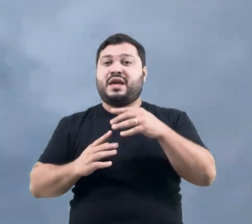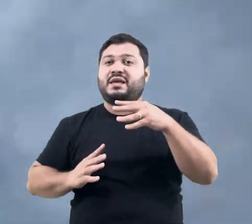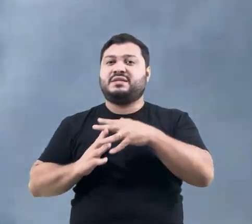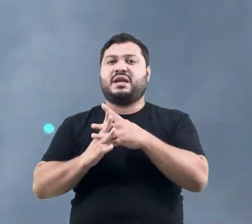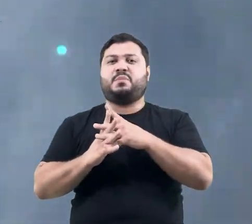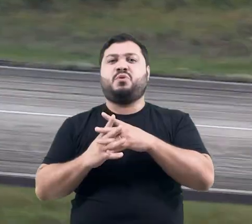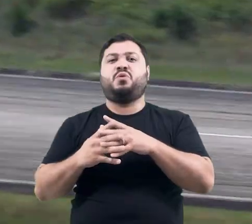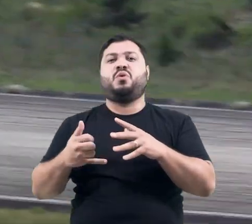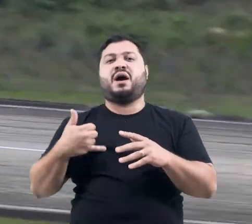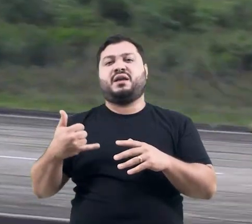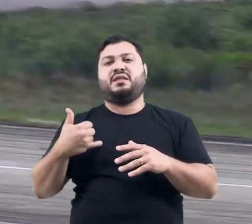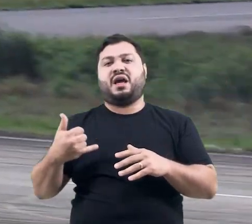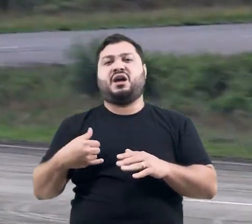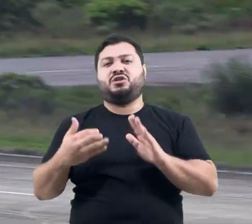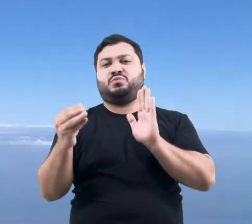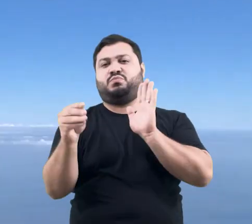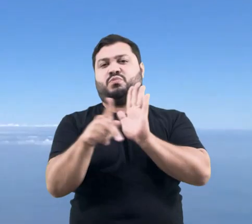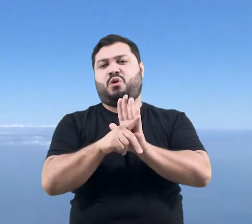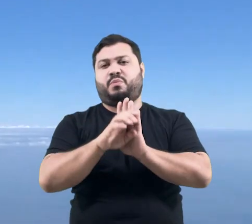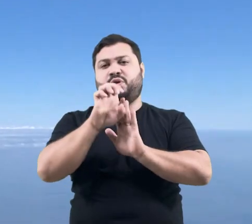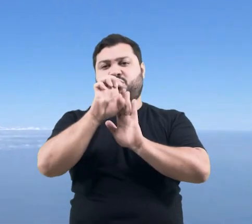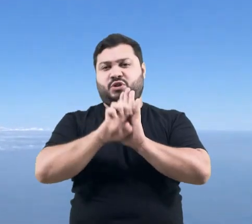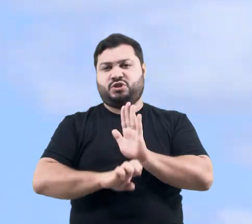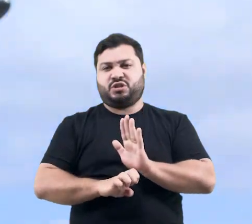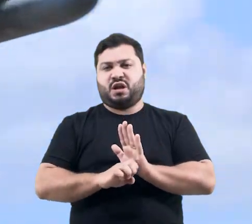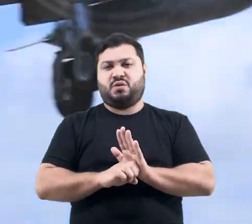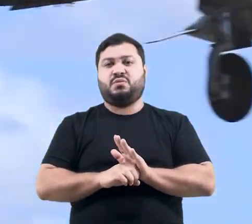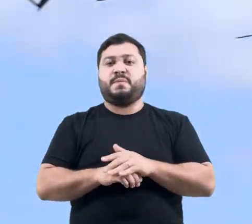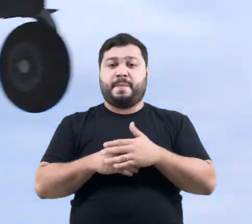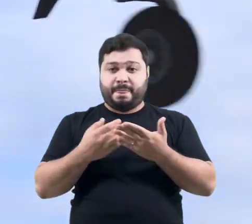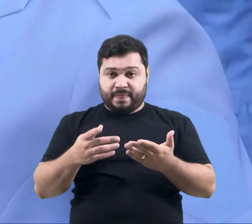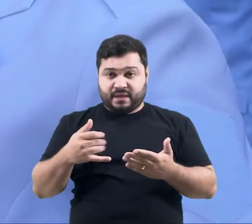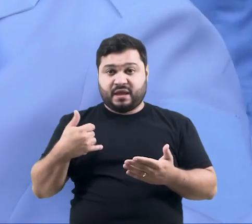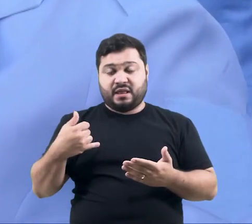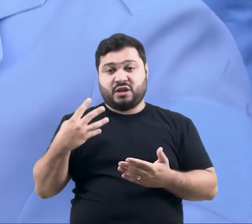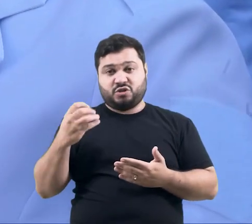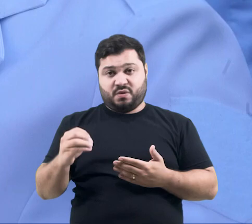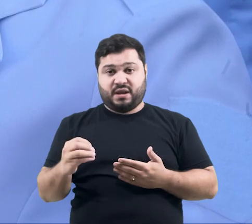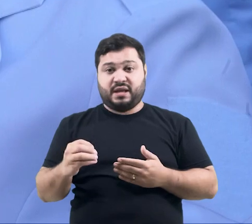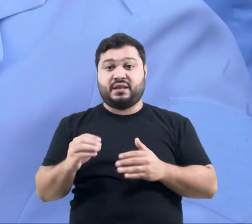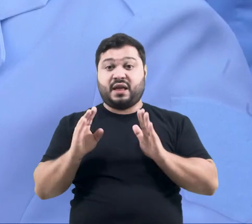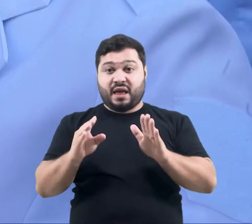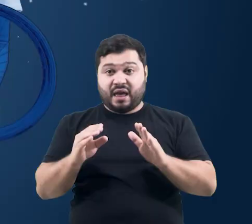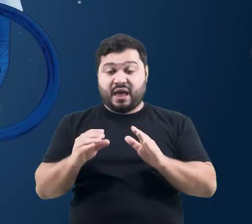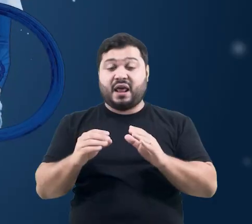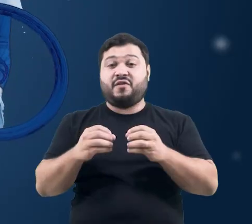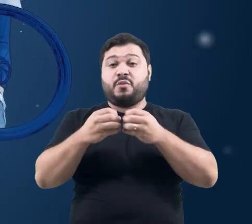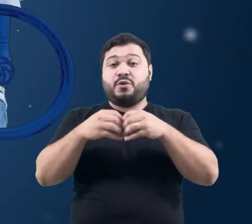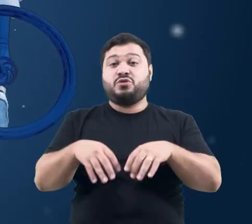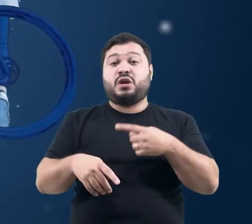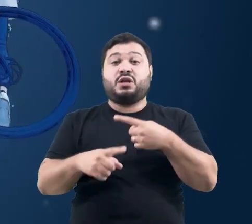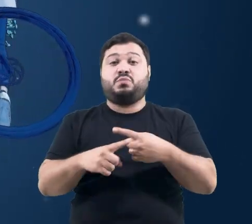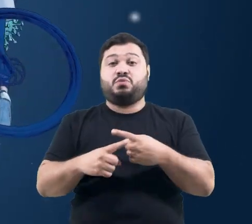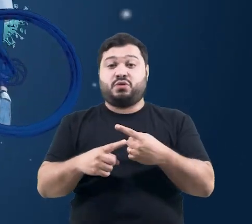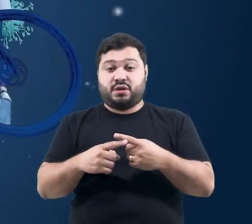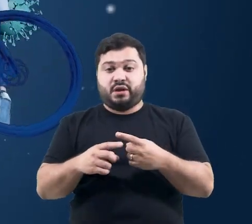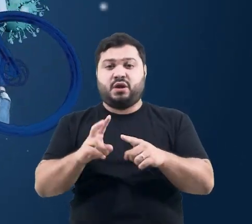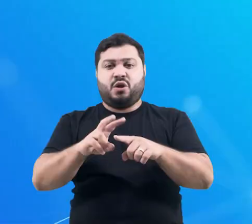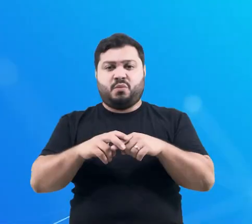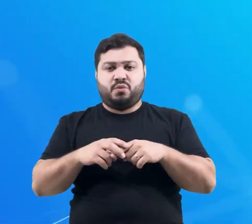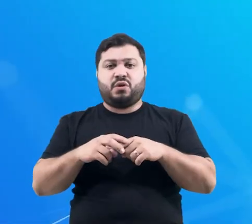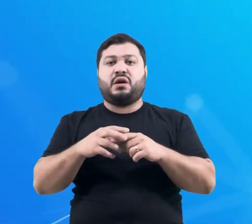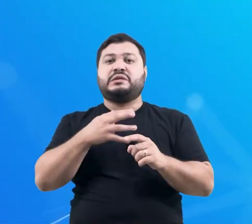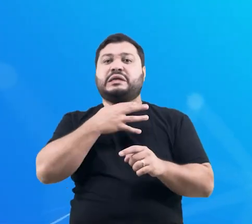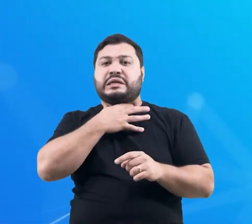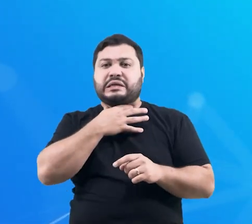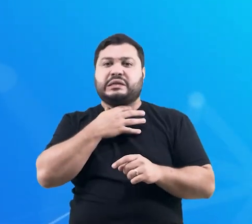após extrapolar o limite de idade fixado no edital do concurso, que é de 40 anos. Ela foi prejudicada porque,